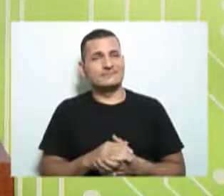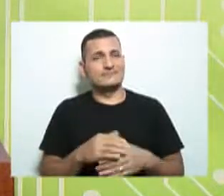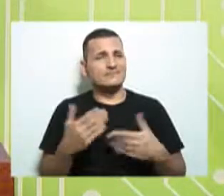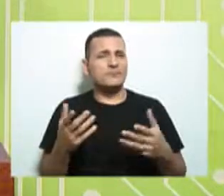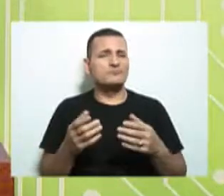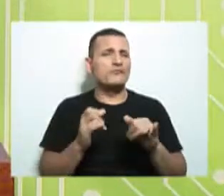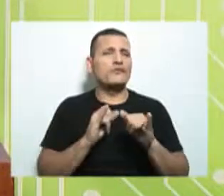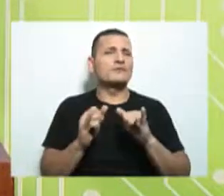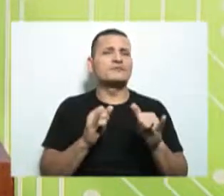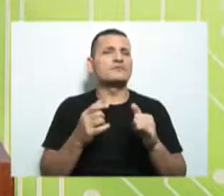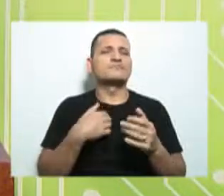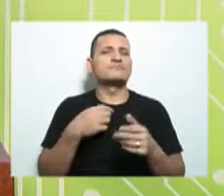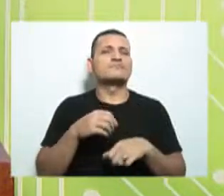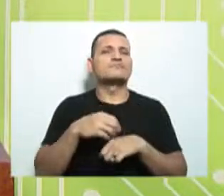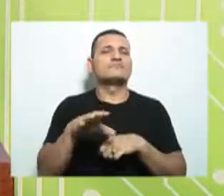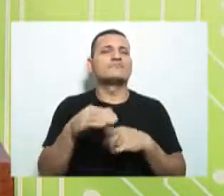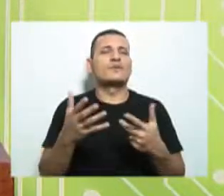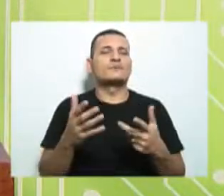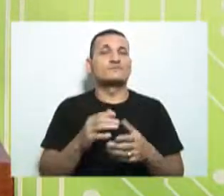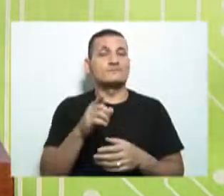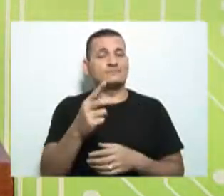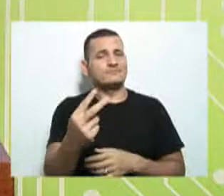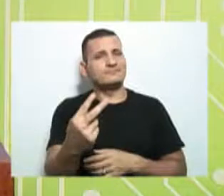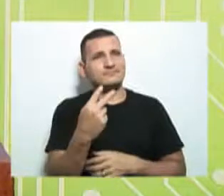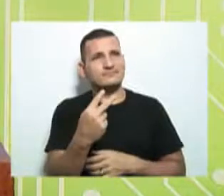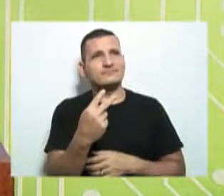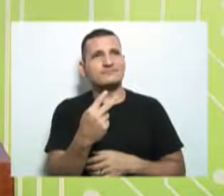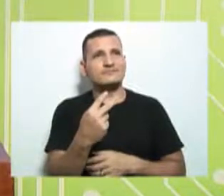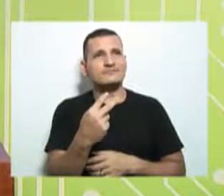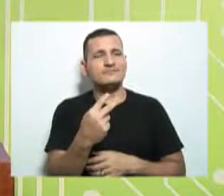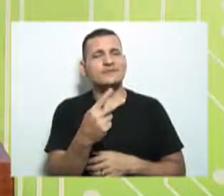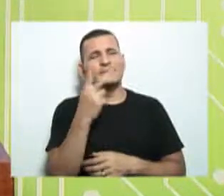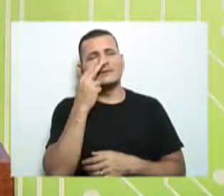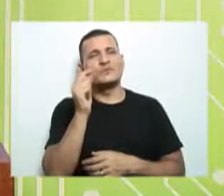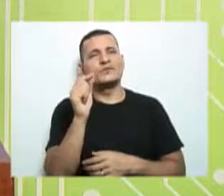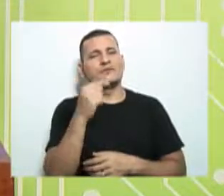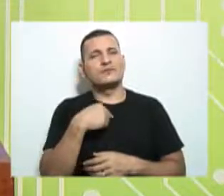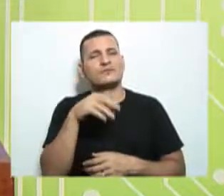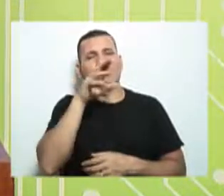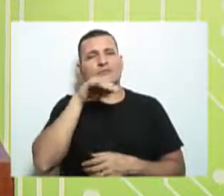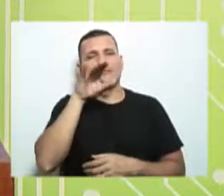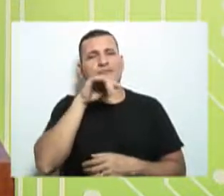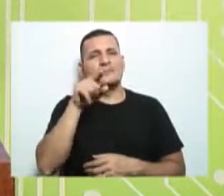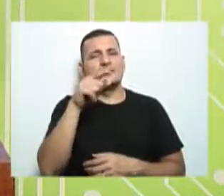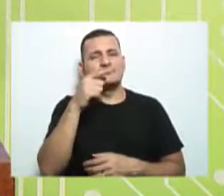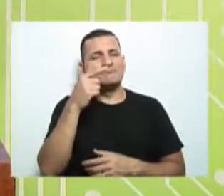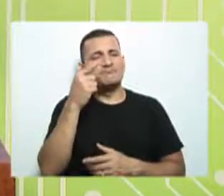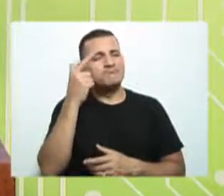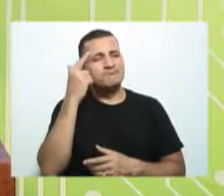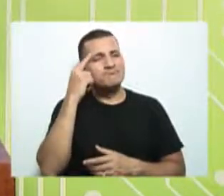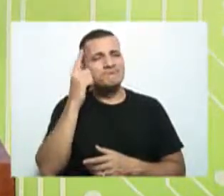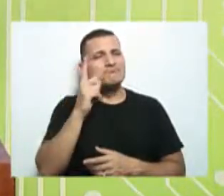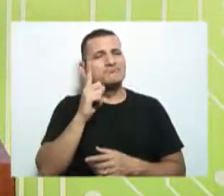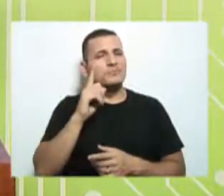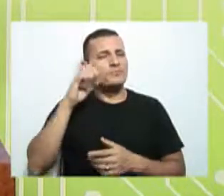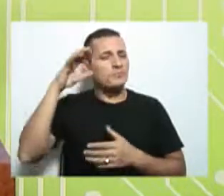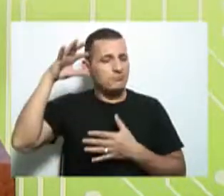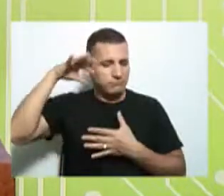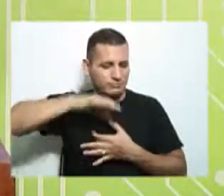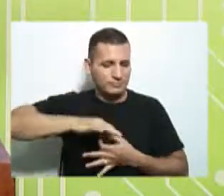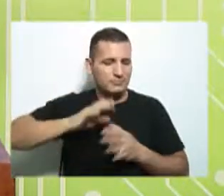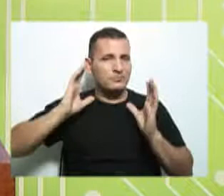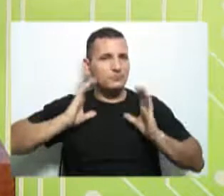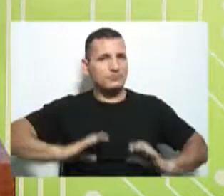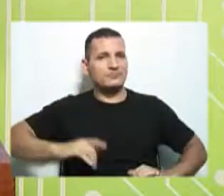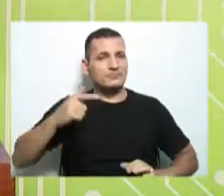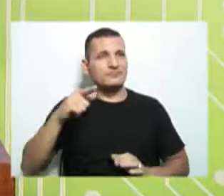passando? Que informação eu estou passando? Você está olhando, está vendo, e parece que o que eu estou falando não tá encaixando com o meu comportamento, né? O diferente disso,